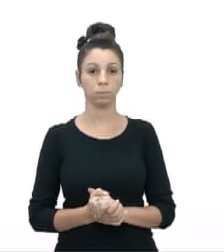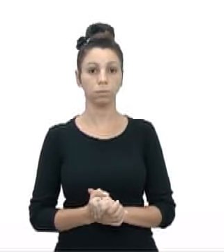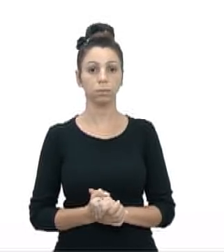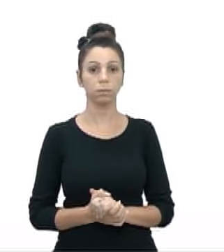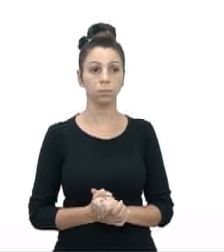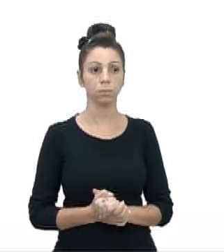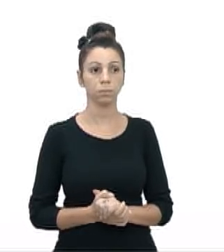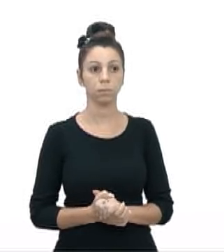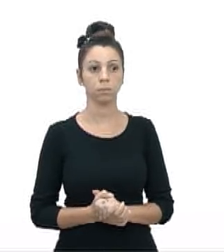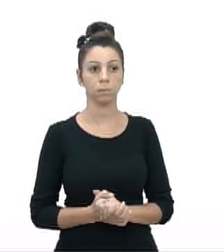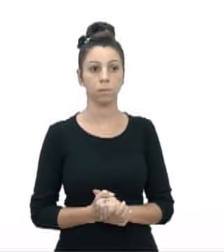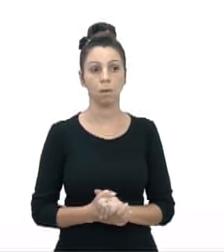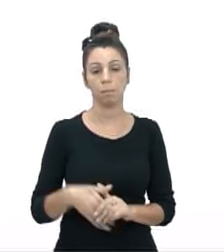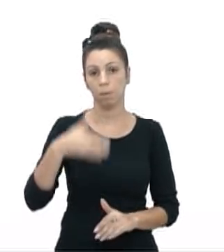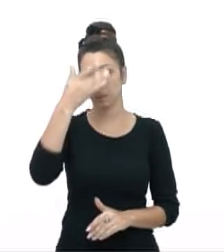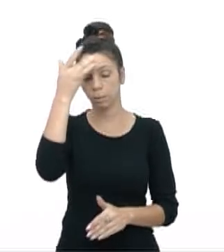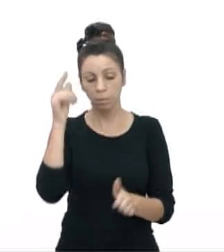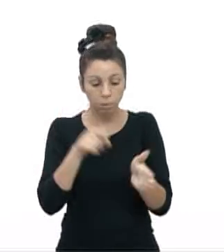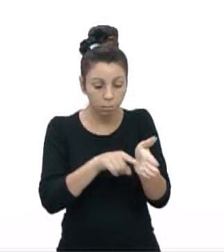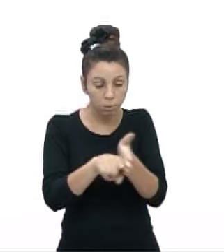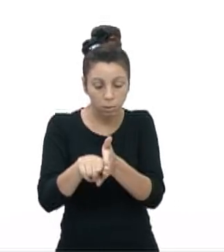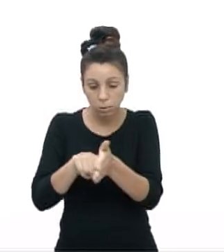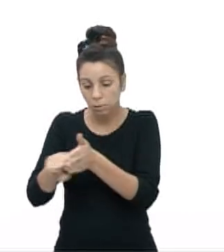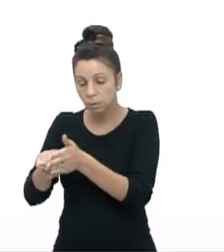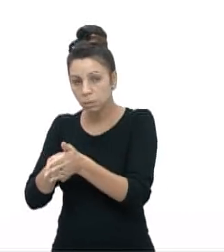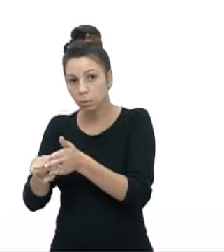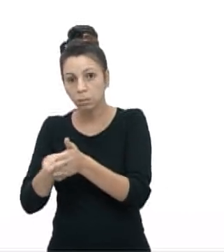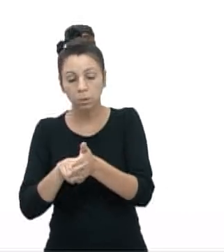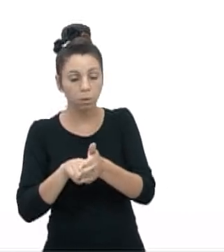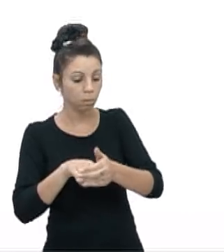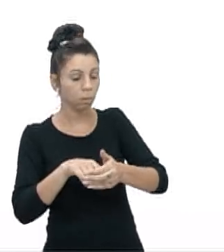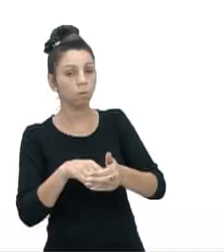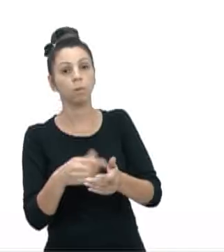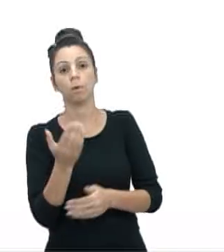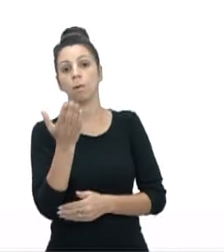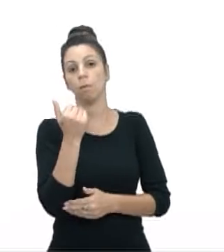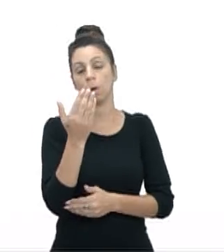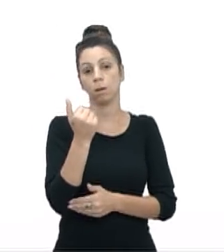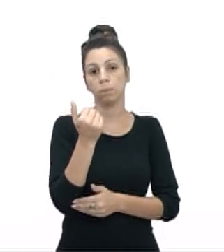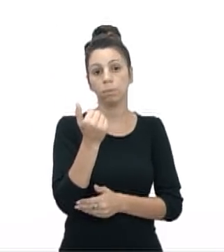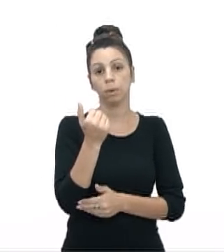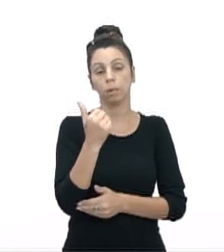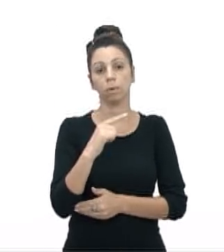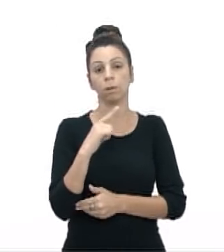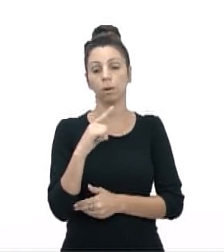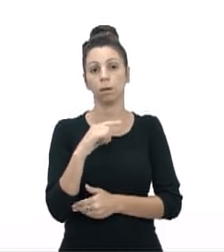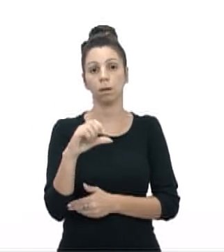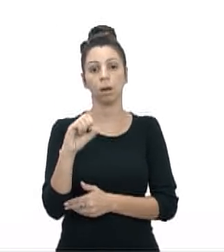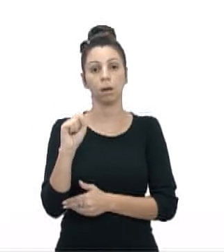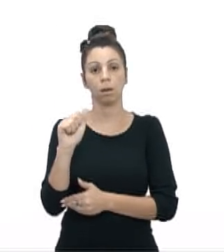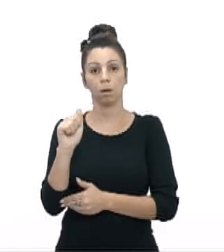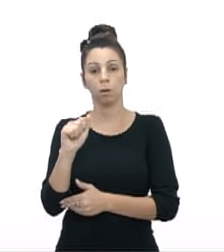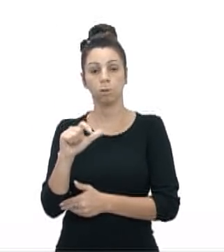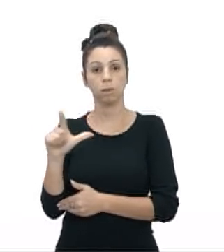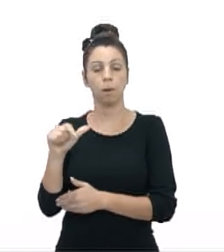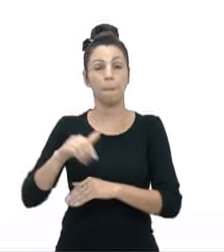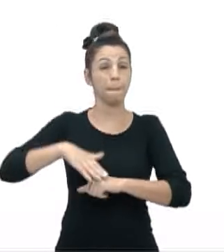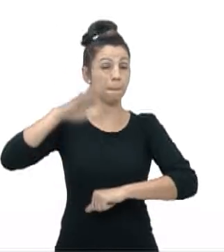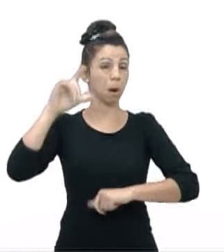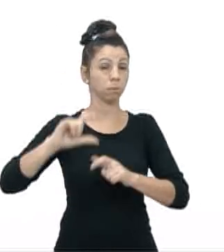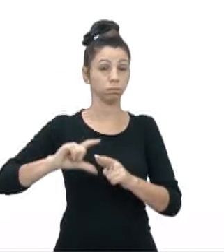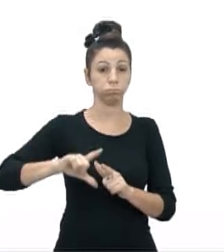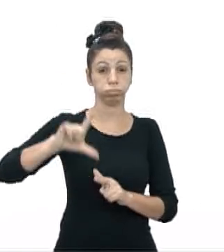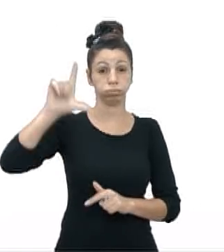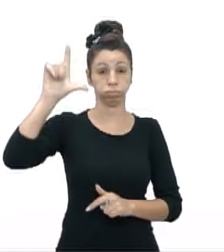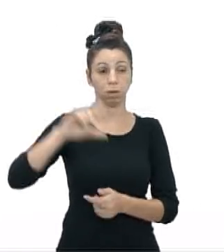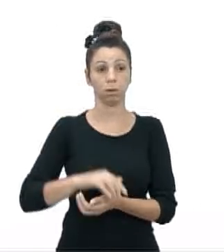uma pessoa fazendo uma pesquisa, né, investigando quais alimentos que têm esse maior teor de sódio, né, na sequência uma pessoa ali lendo